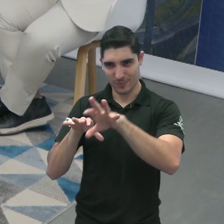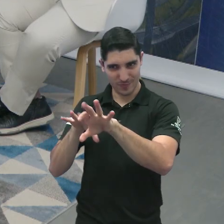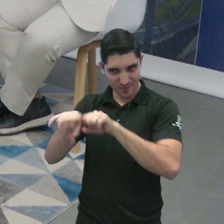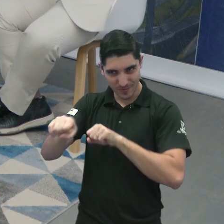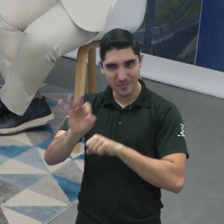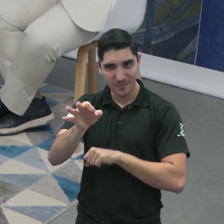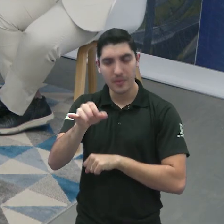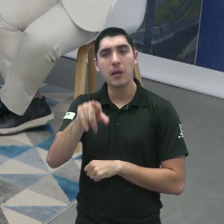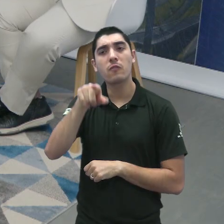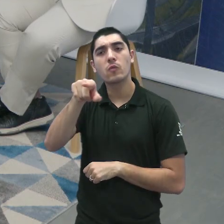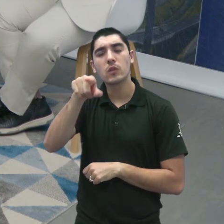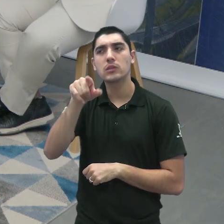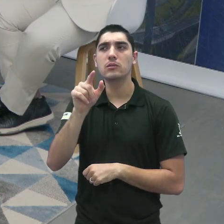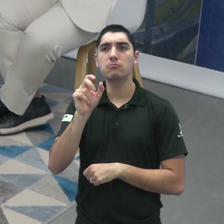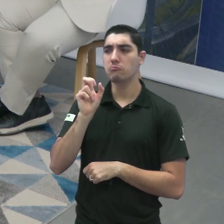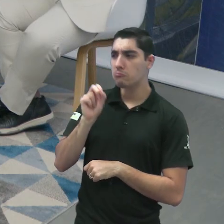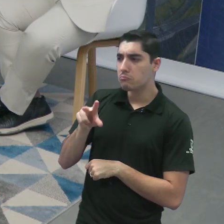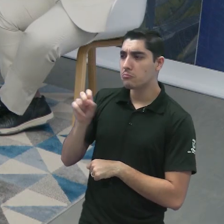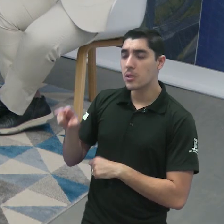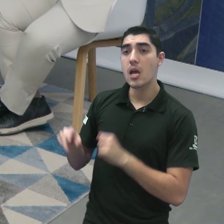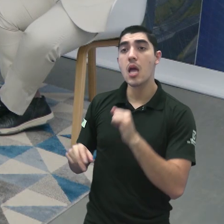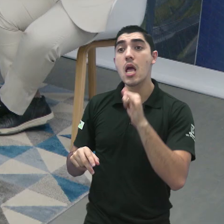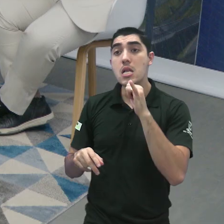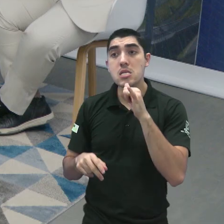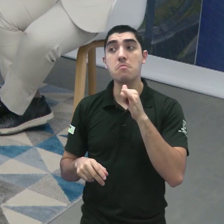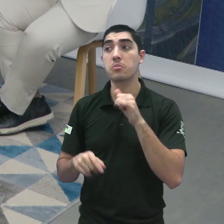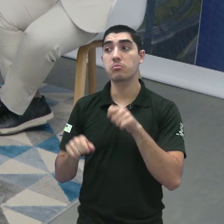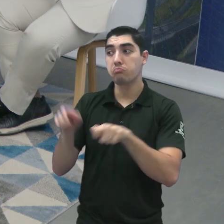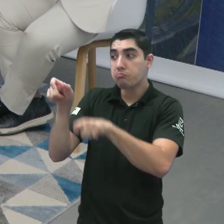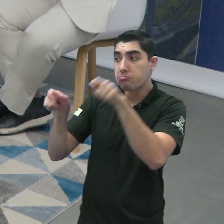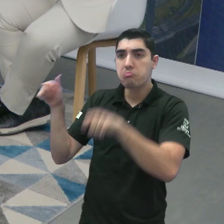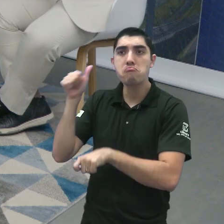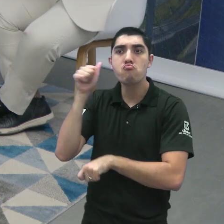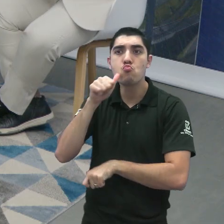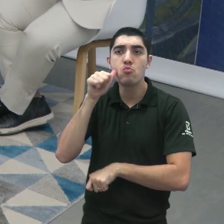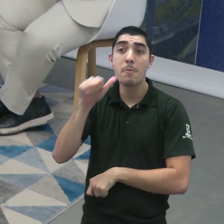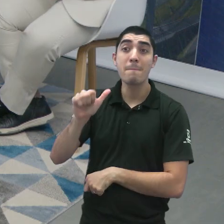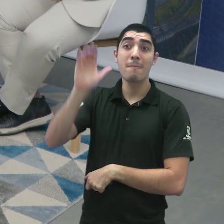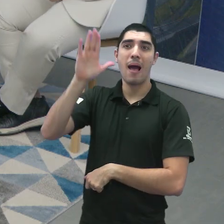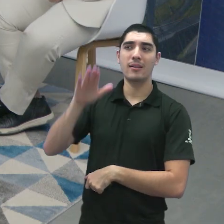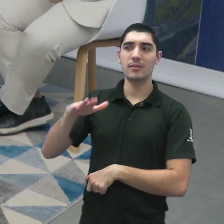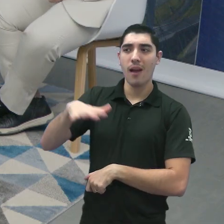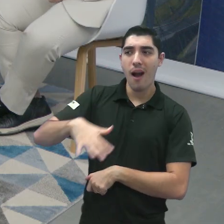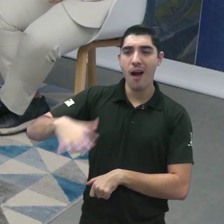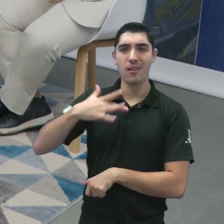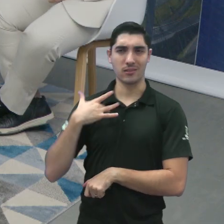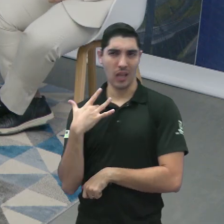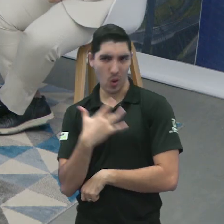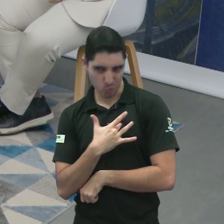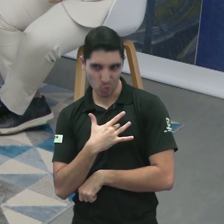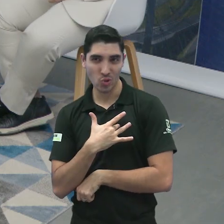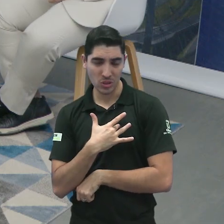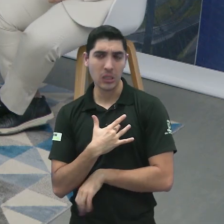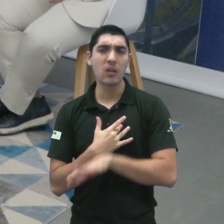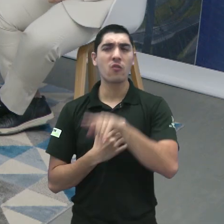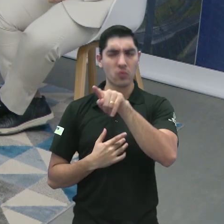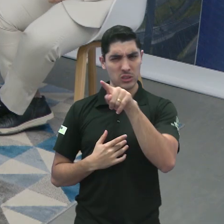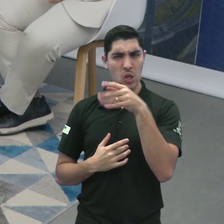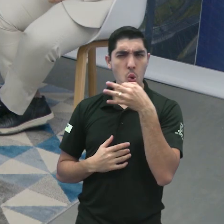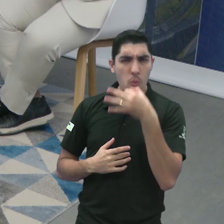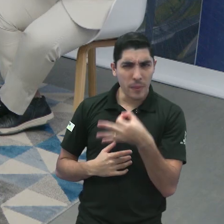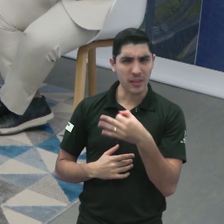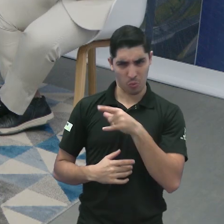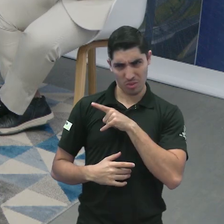que mesmo com mais mulheres no setor da saúde, né, existe igualdade, Maria